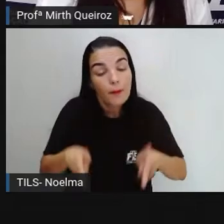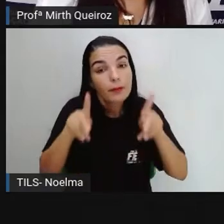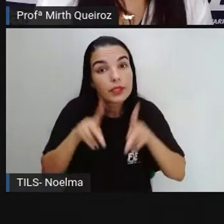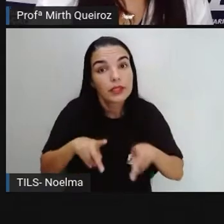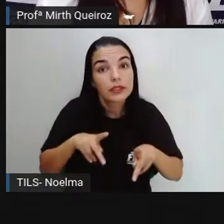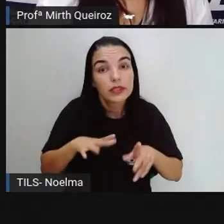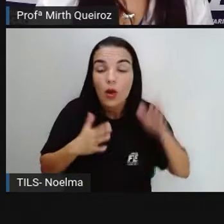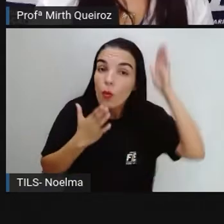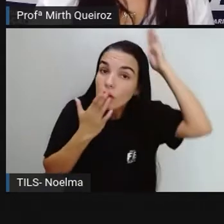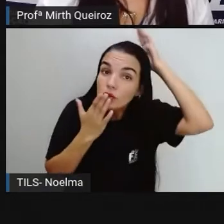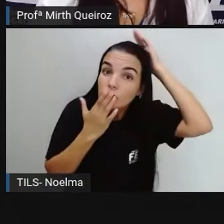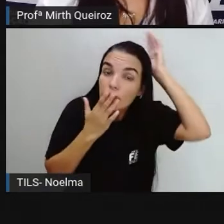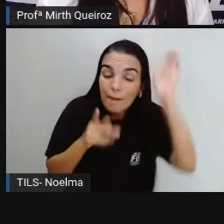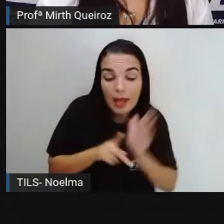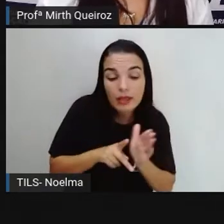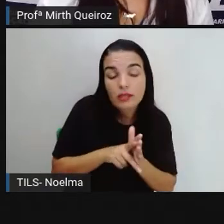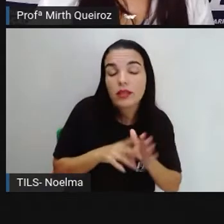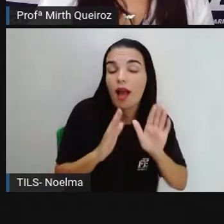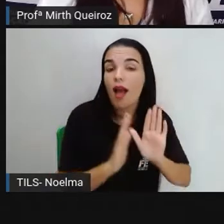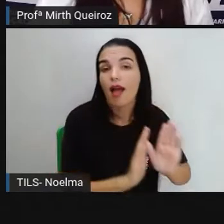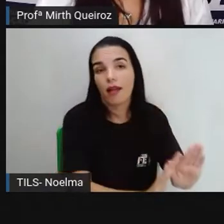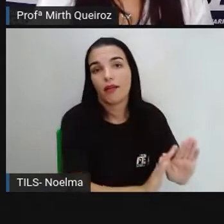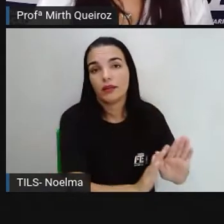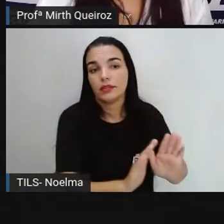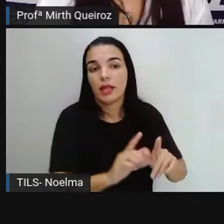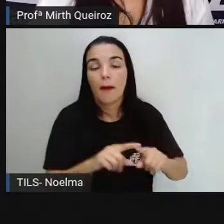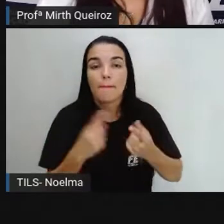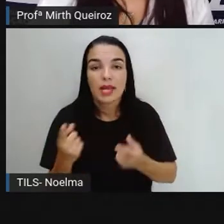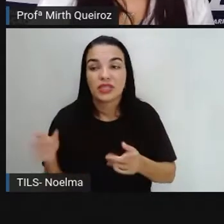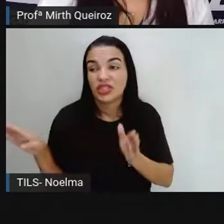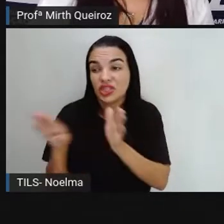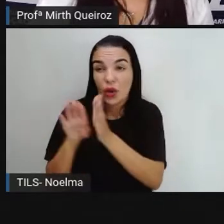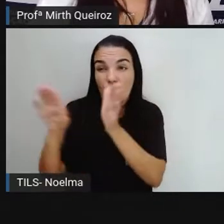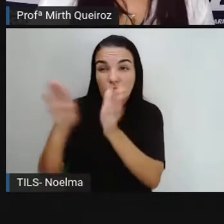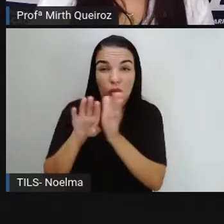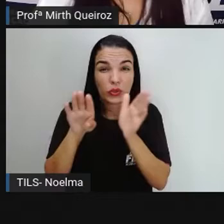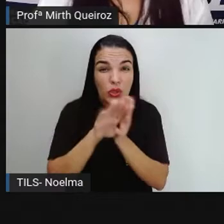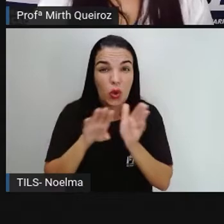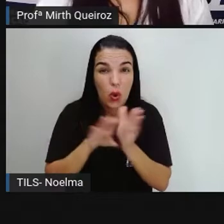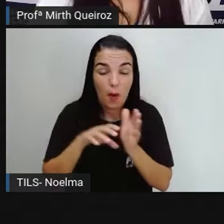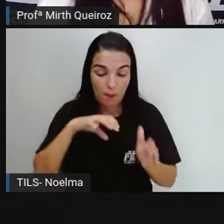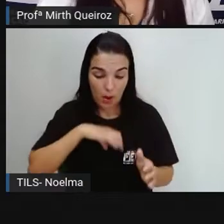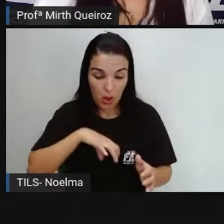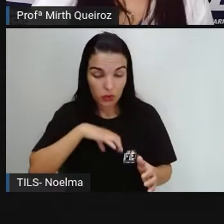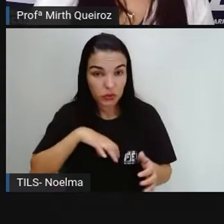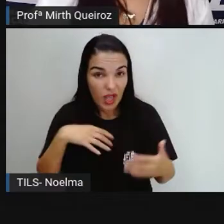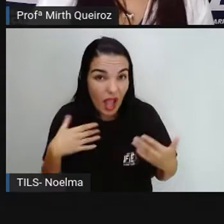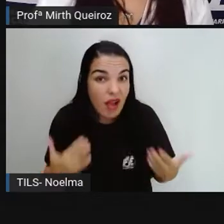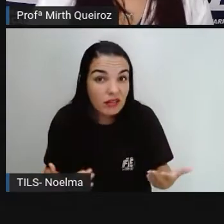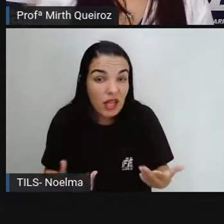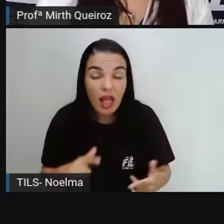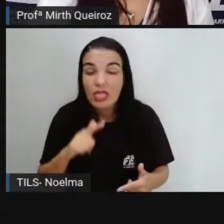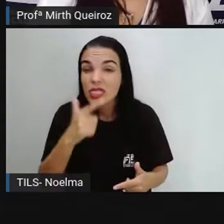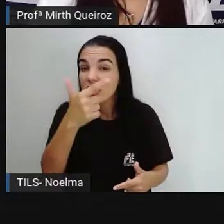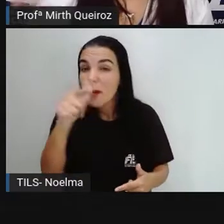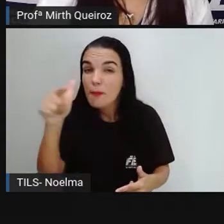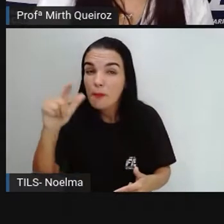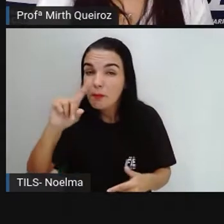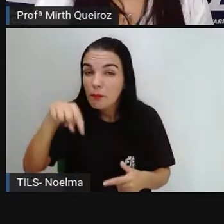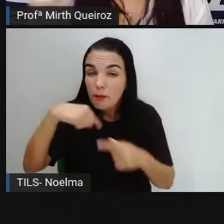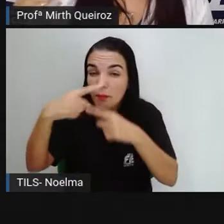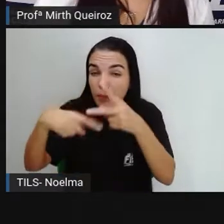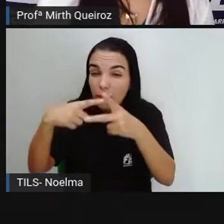eram deles essas terras, né? Então, vieram aí povos como Portugal, inicialmente, depois outros povos,